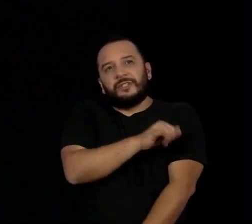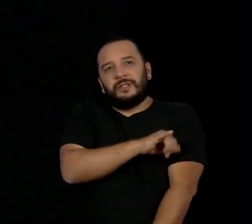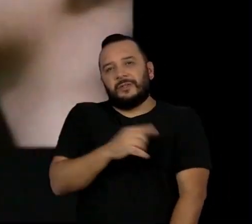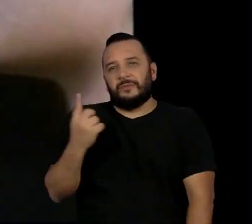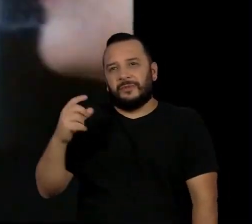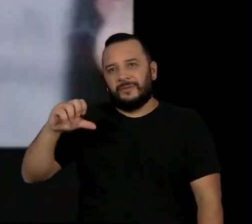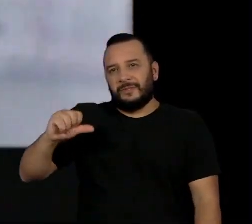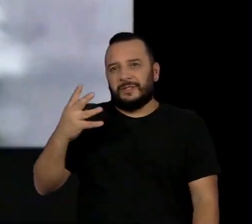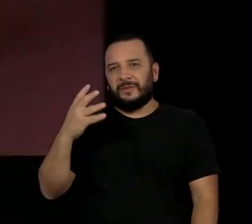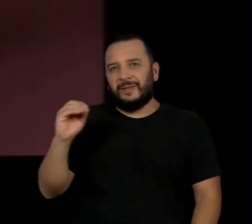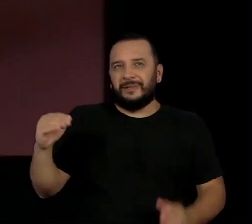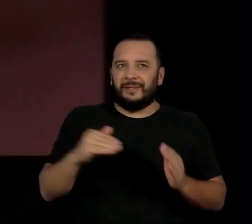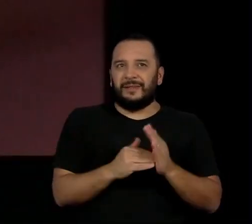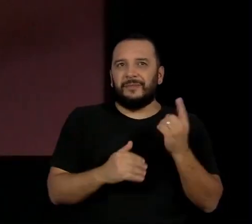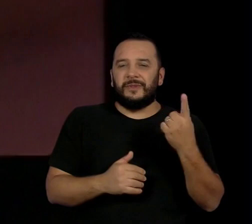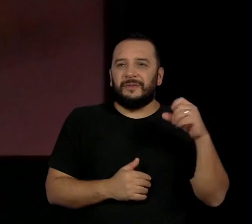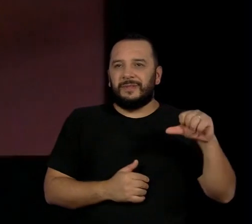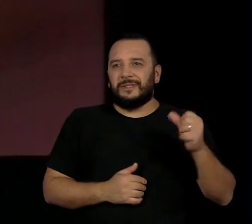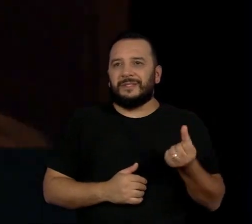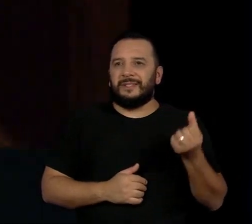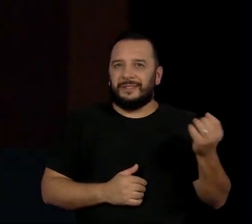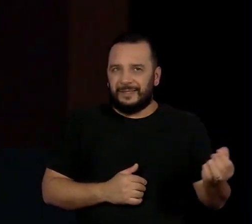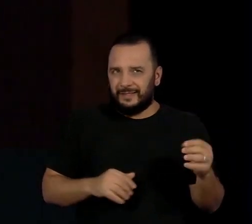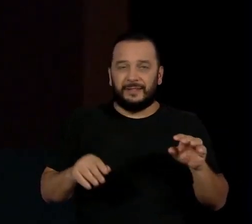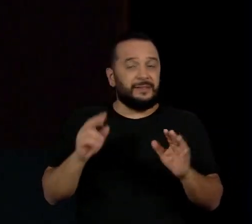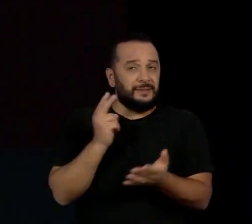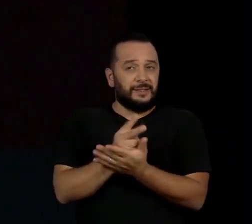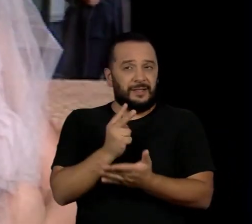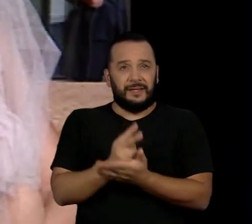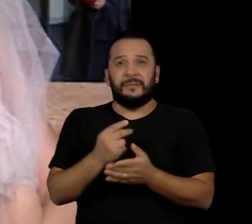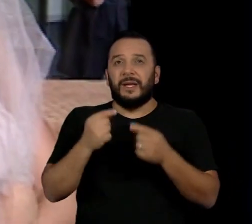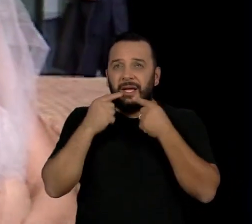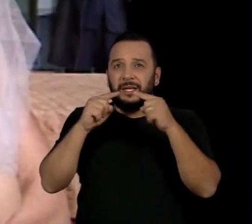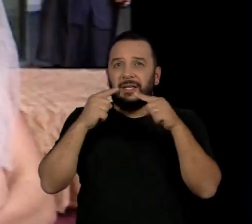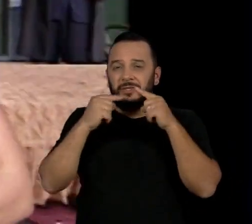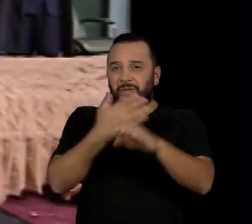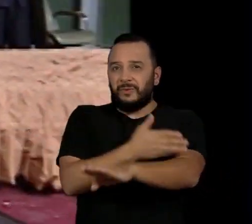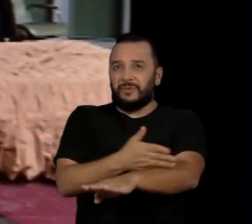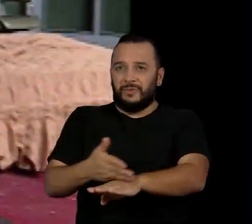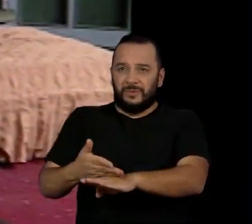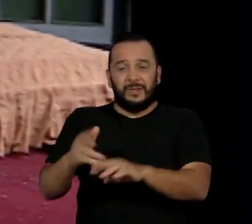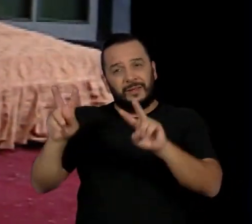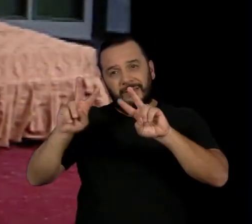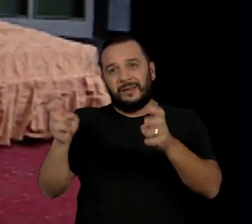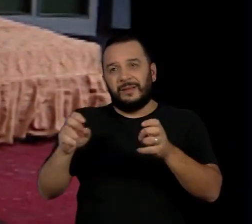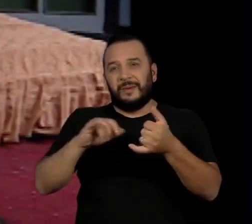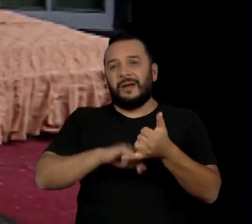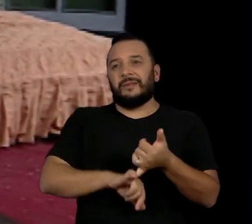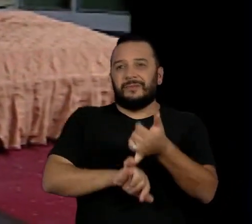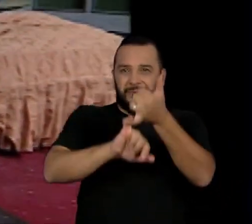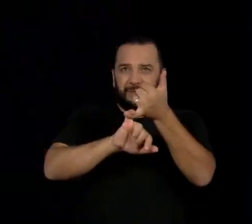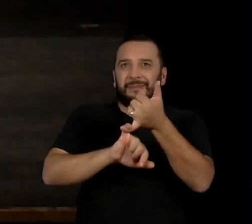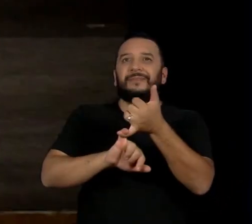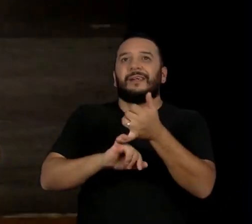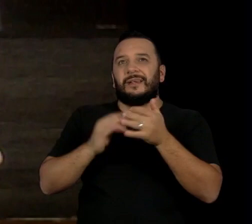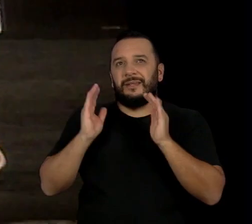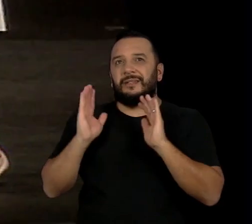aos 60, com foco na crítica de costumes e temas como o adultério, o incesto